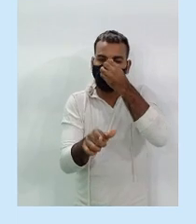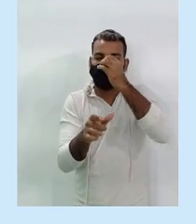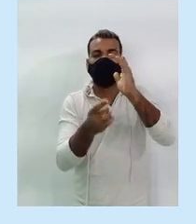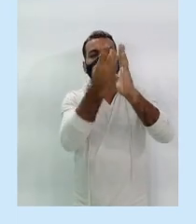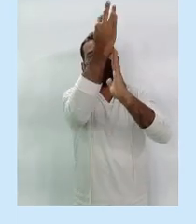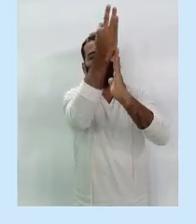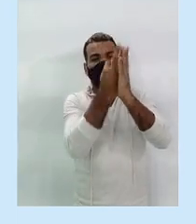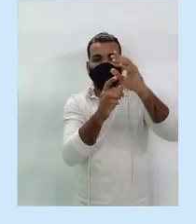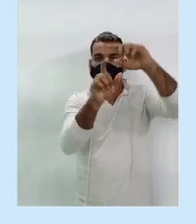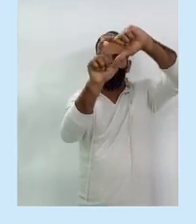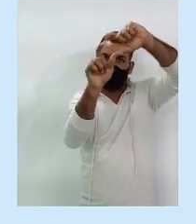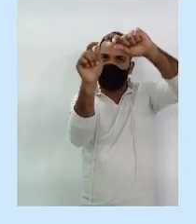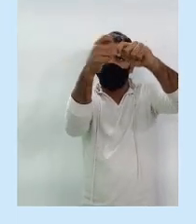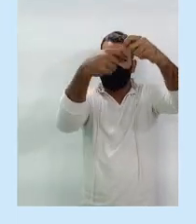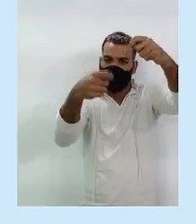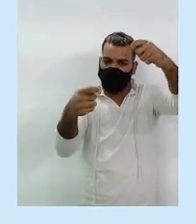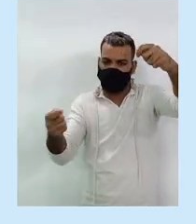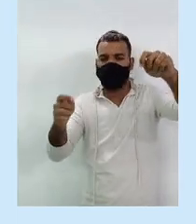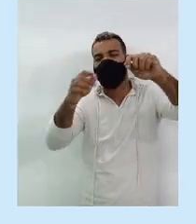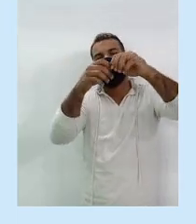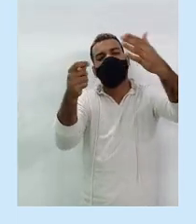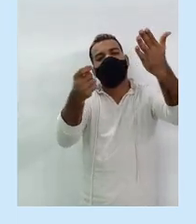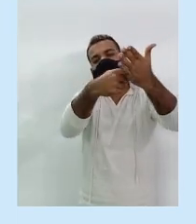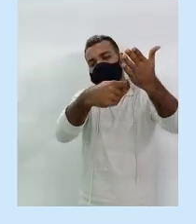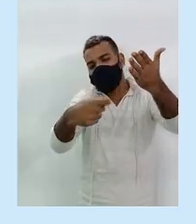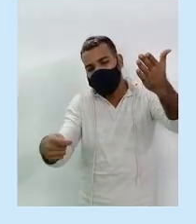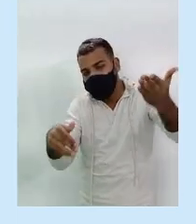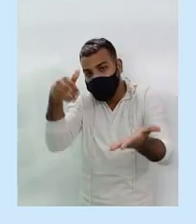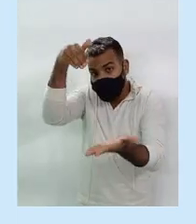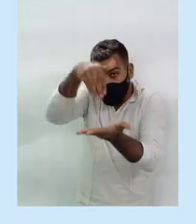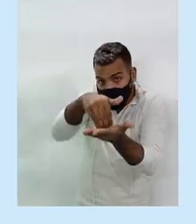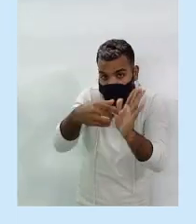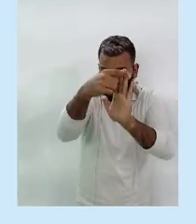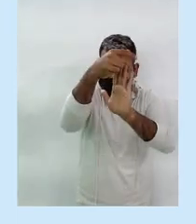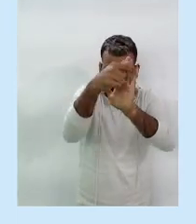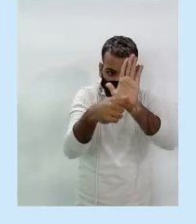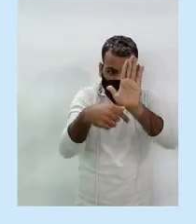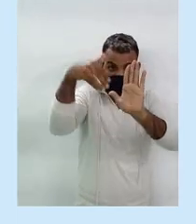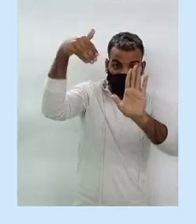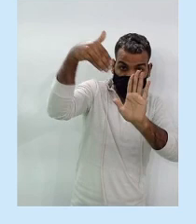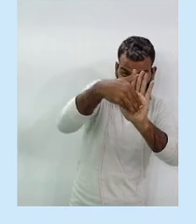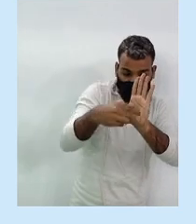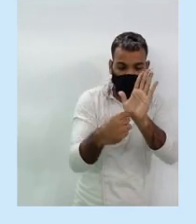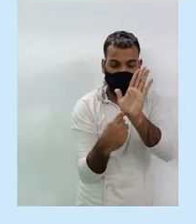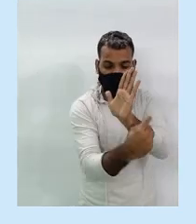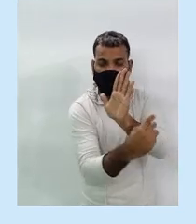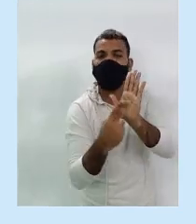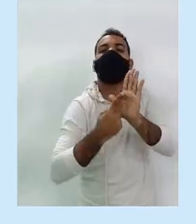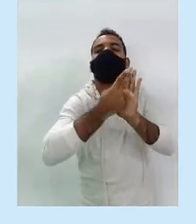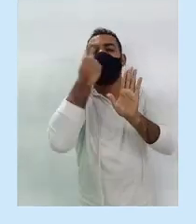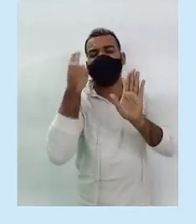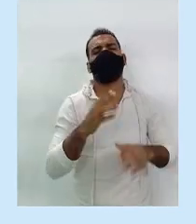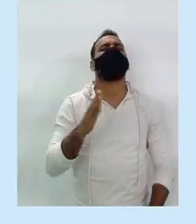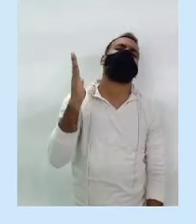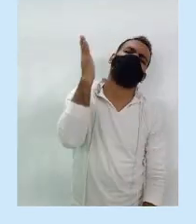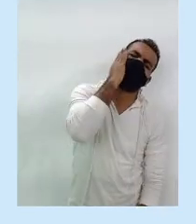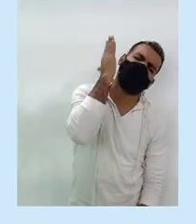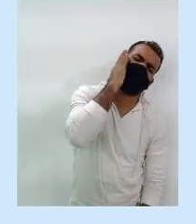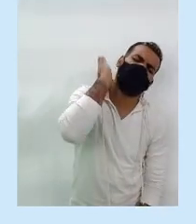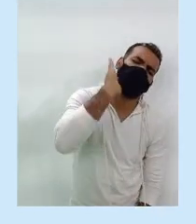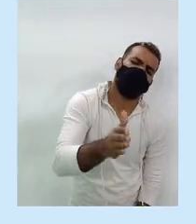daquele que escreveu. Lembrar a vocês, estudantes, que nós temos por aí, circulando na internet, muitas